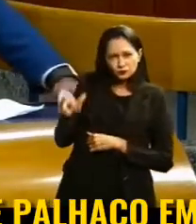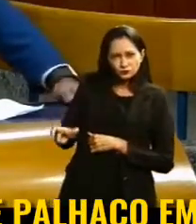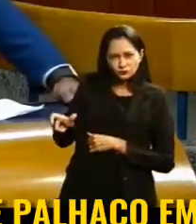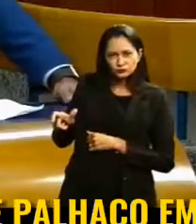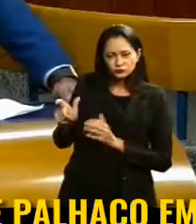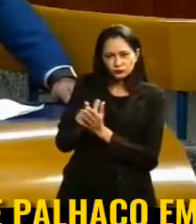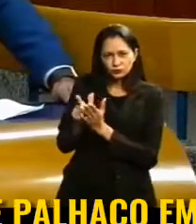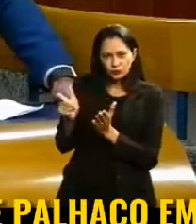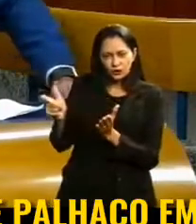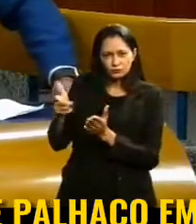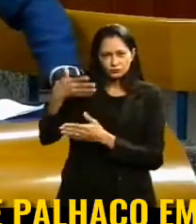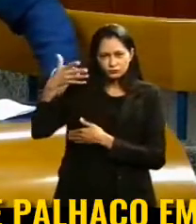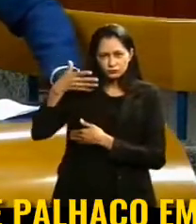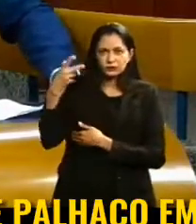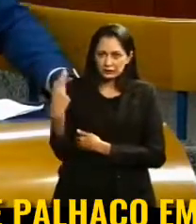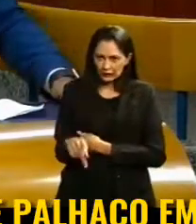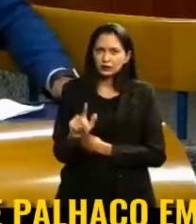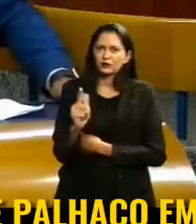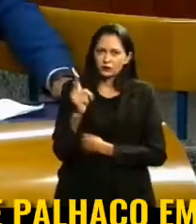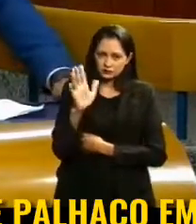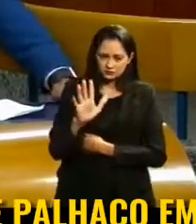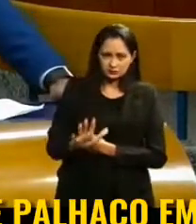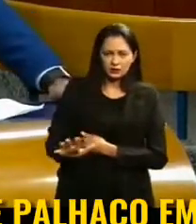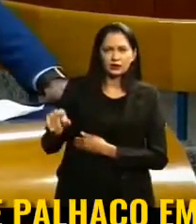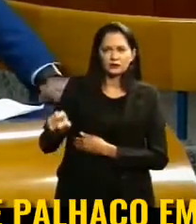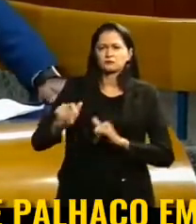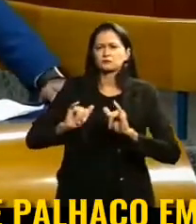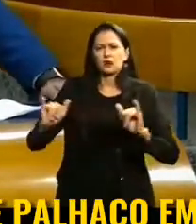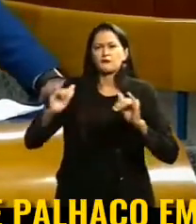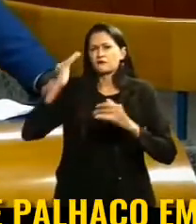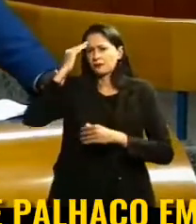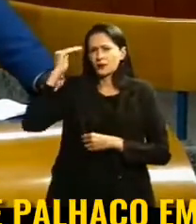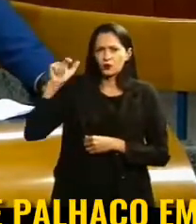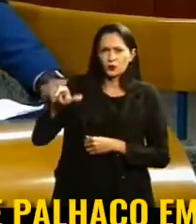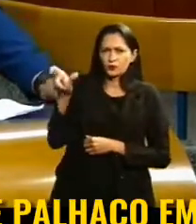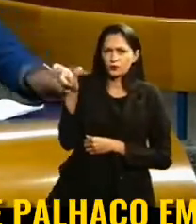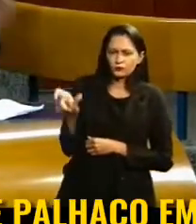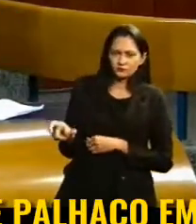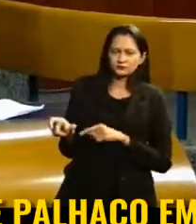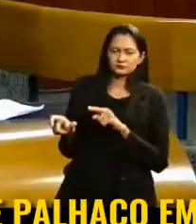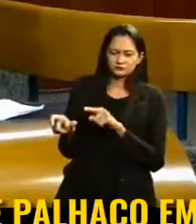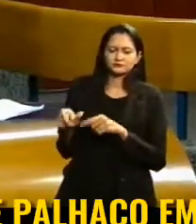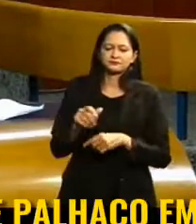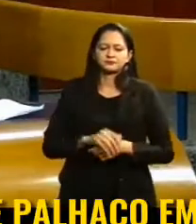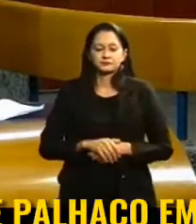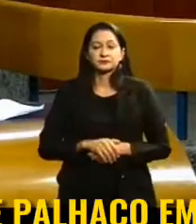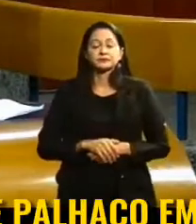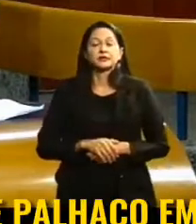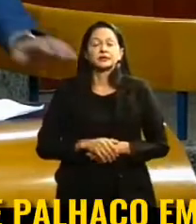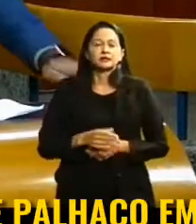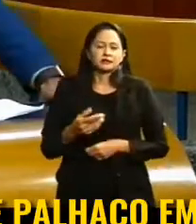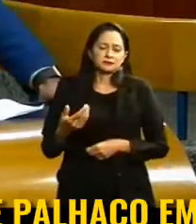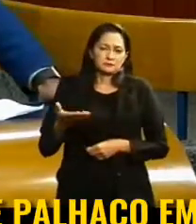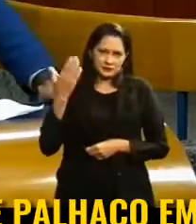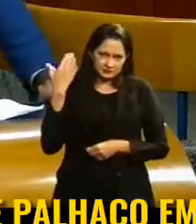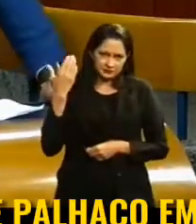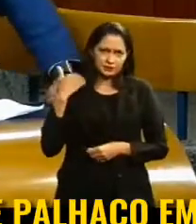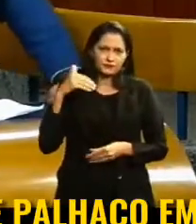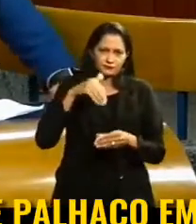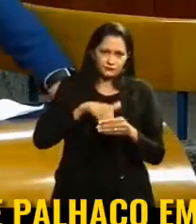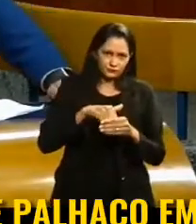televisão aqui do estado de Goiás, que tem uma audiência muito grande e credibilidade. Quando nós estávamos